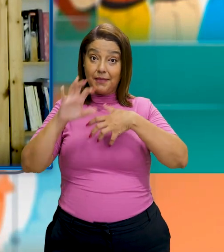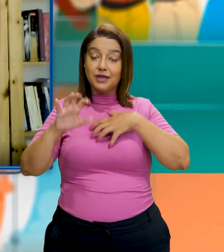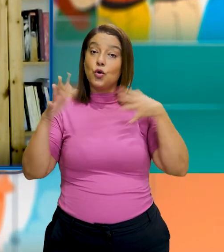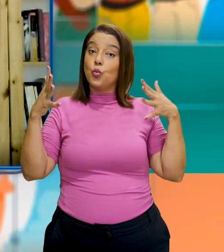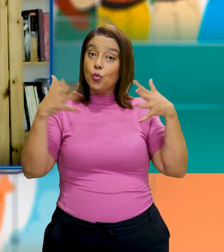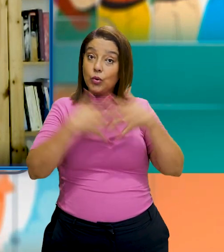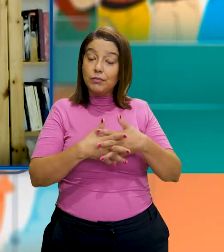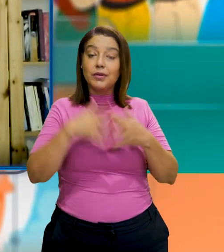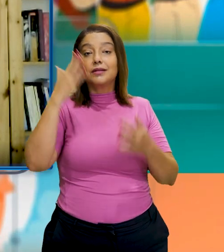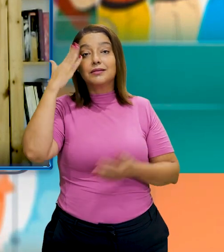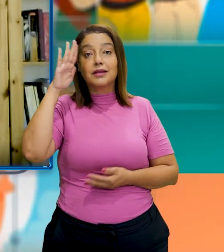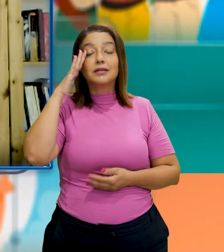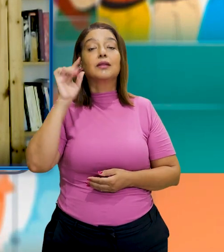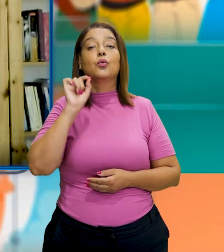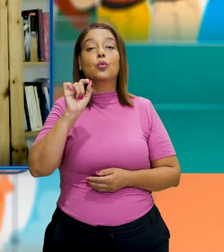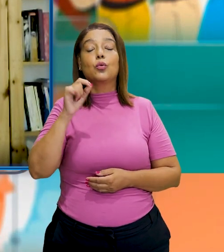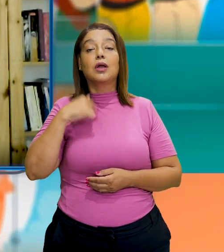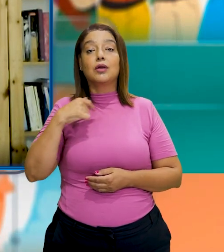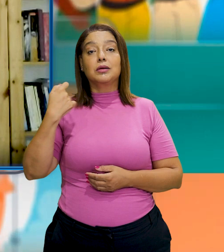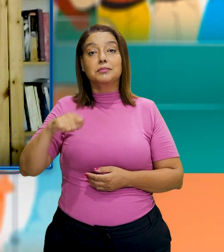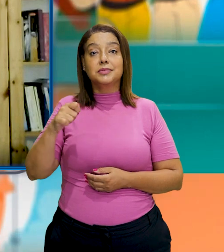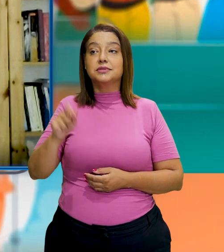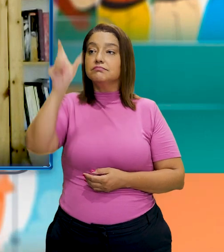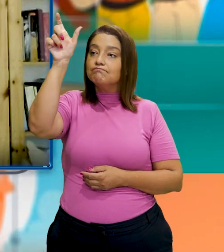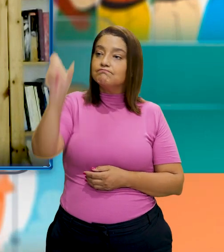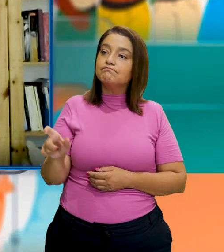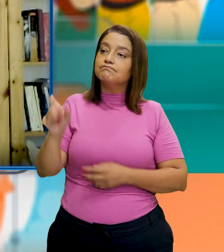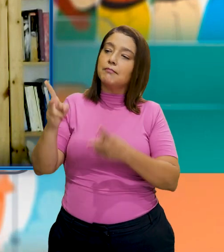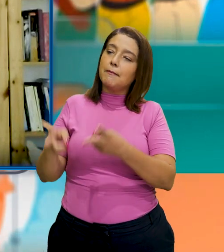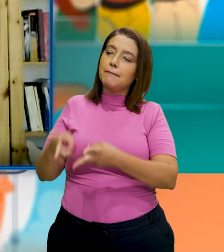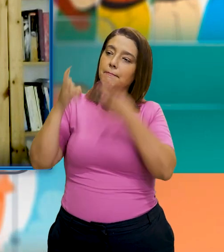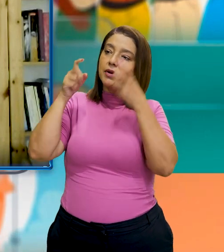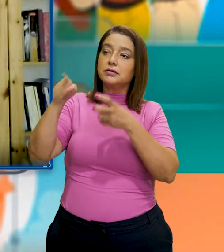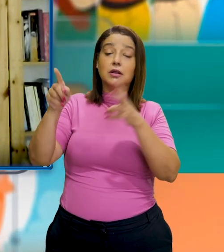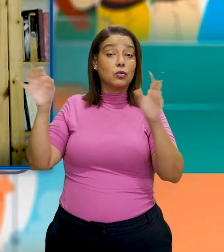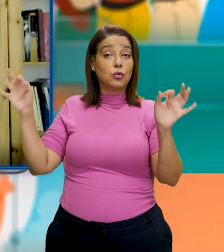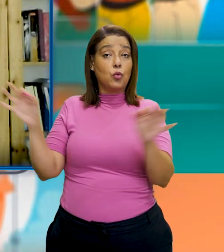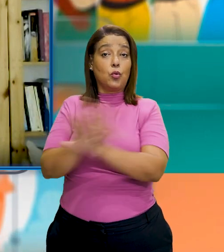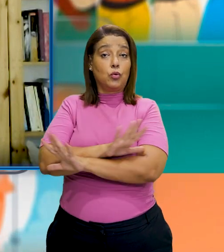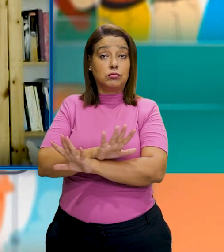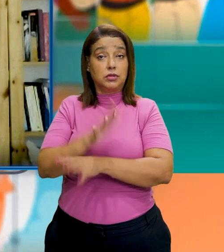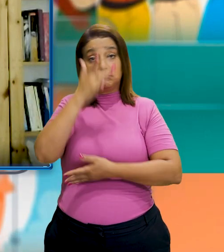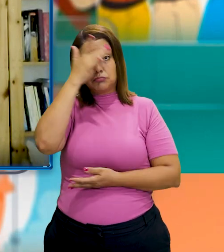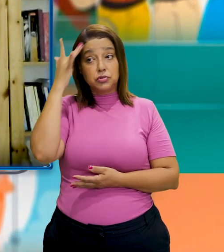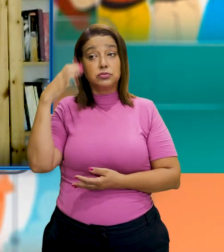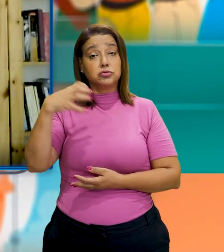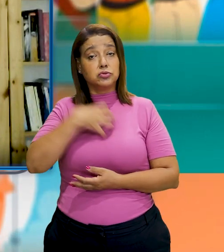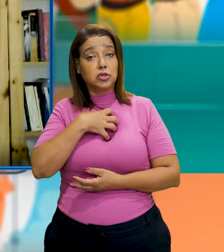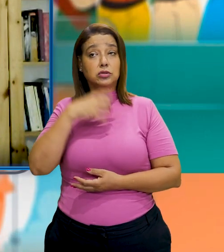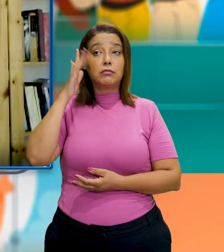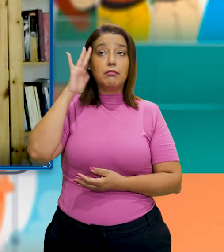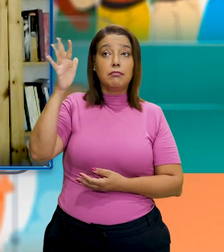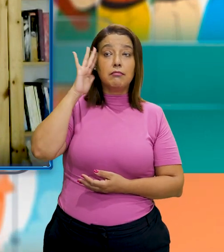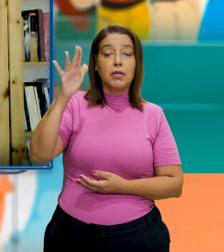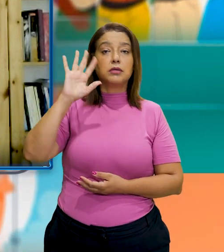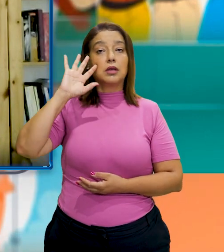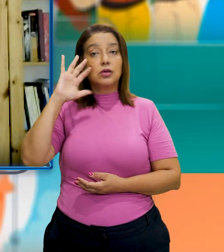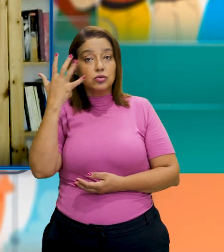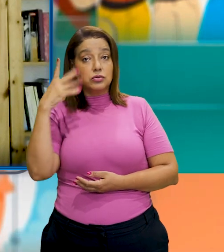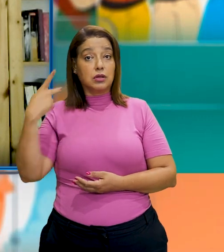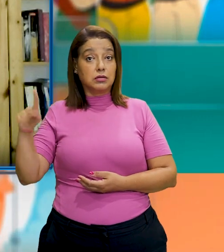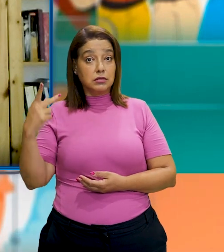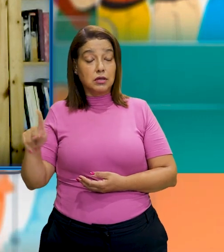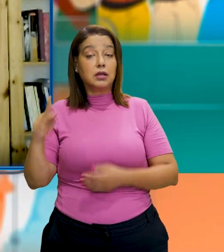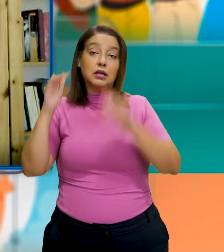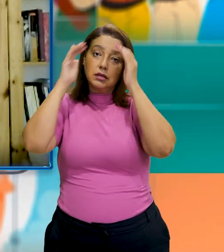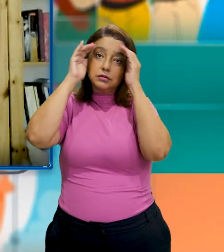é complexa no sentido de que eu tenho que olhar para esse indivíduo como um ser completo, que sente, que pensa, que toma